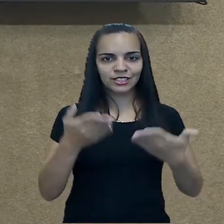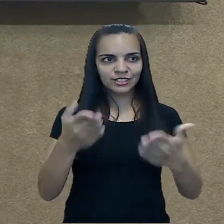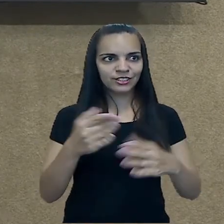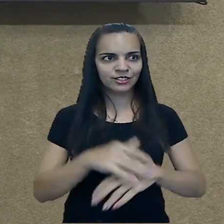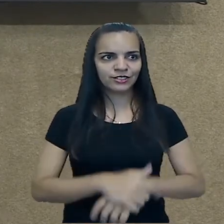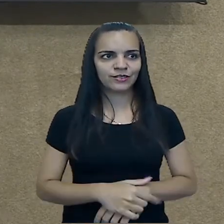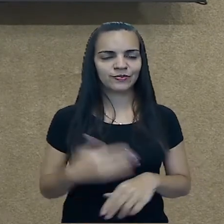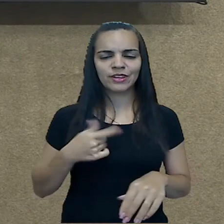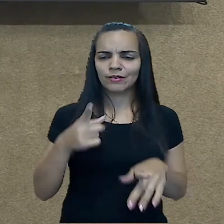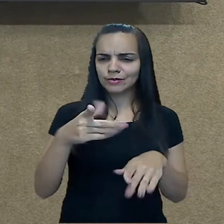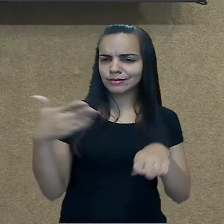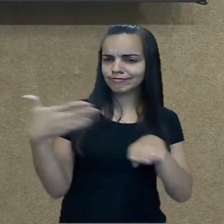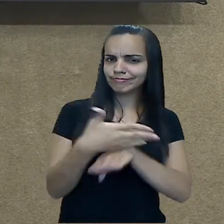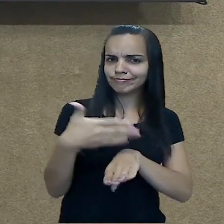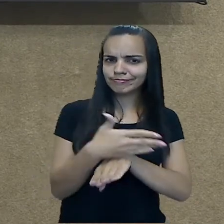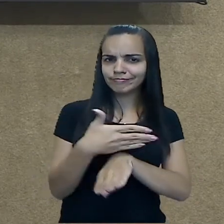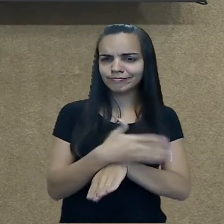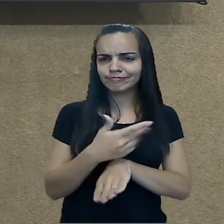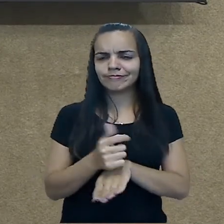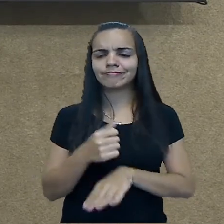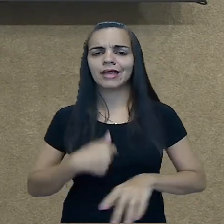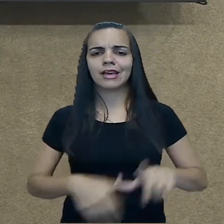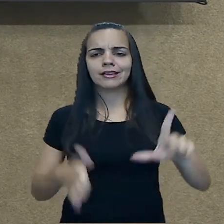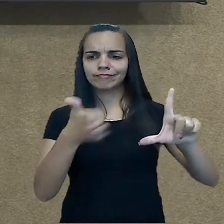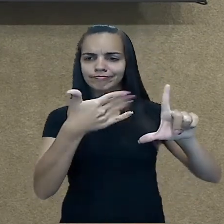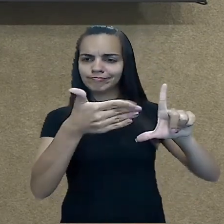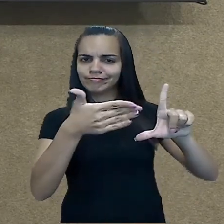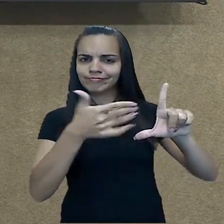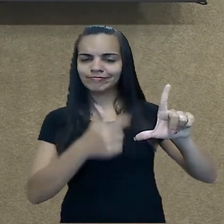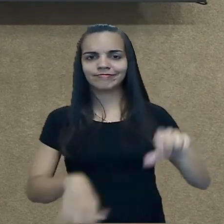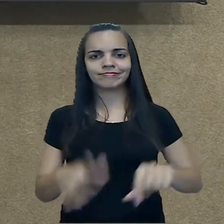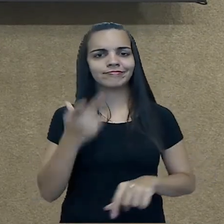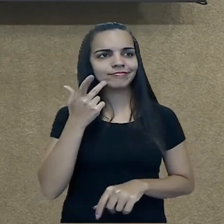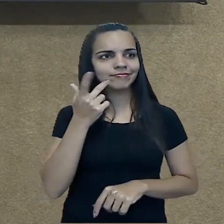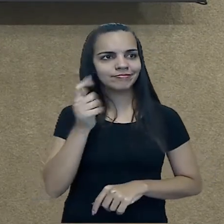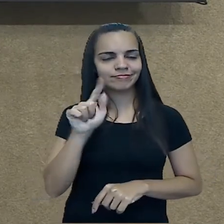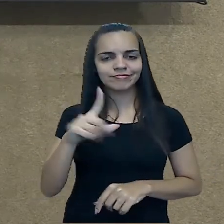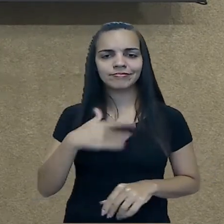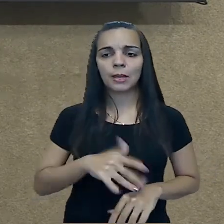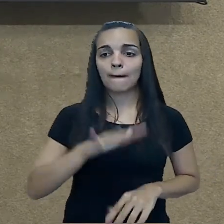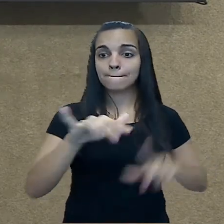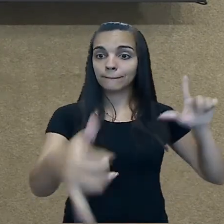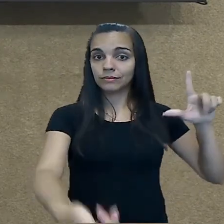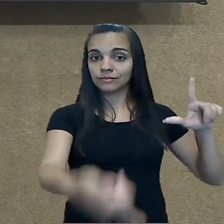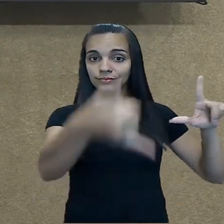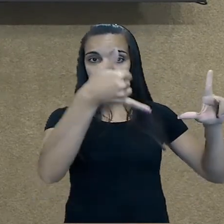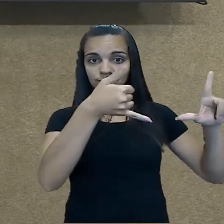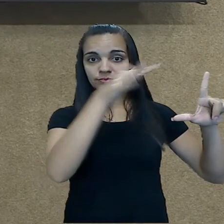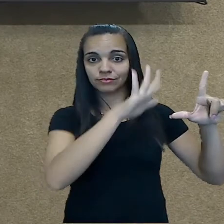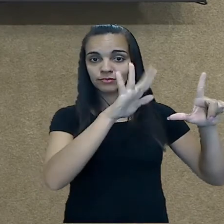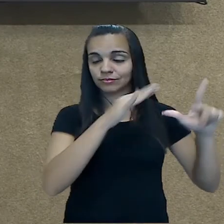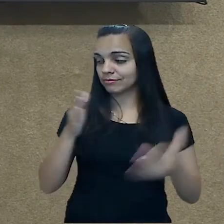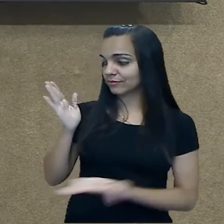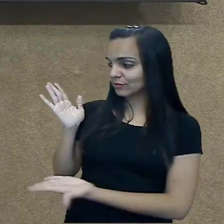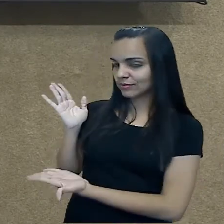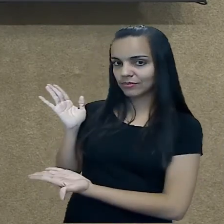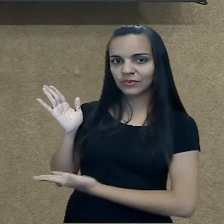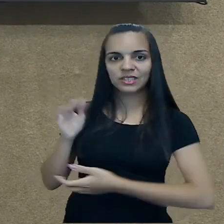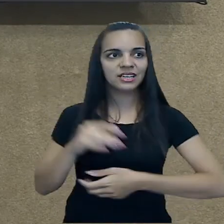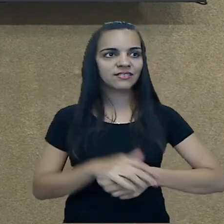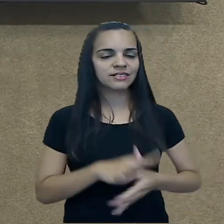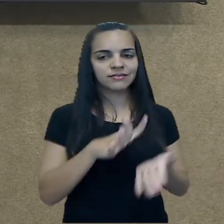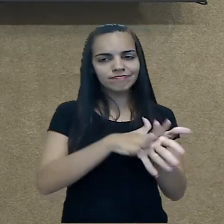as atividades na plataforma SMED GV. E para isso, aponte a câmera do celular no QR Code que aparece no canto da tela.